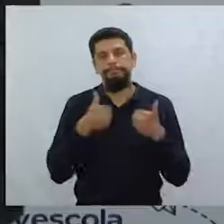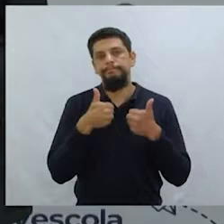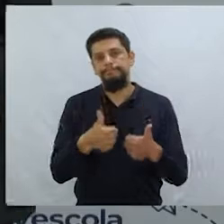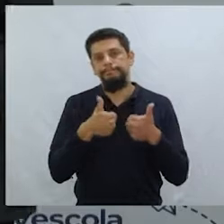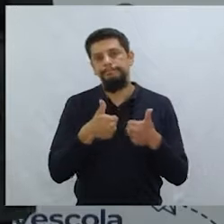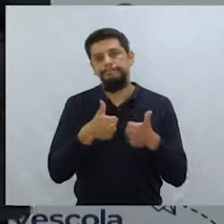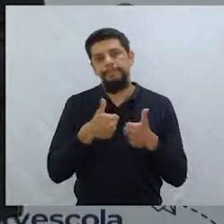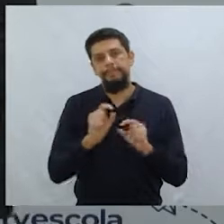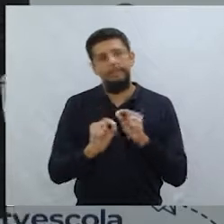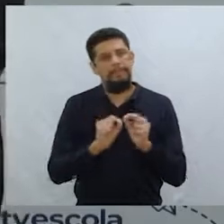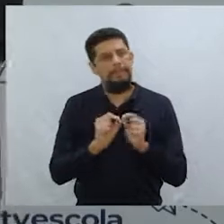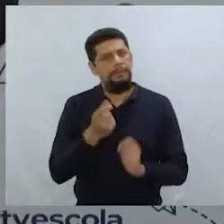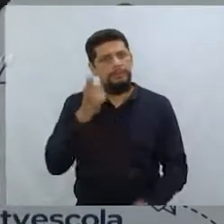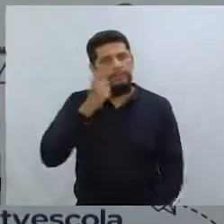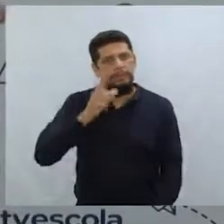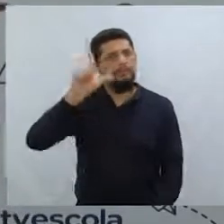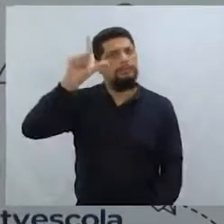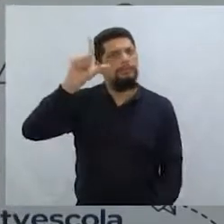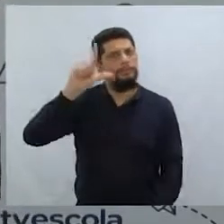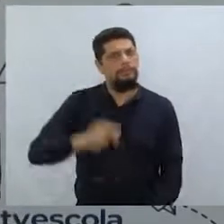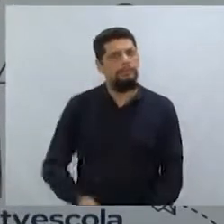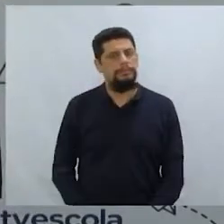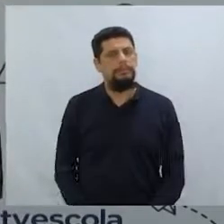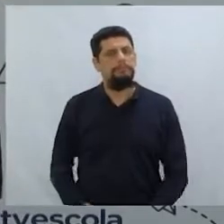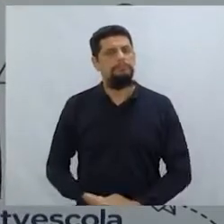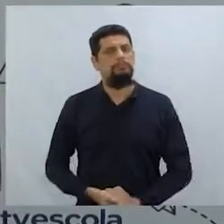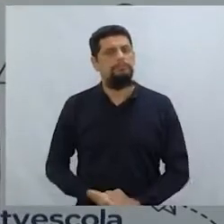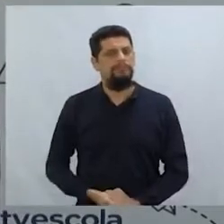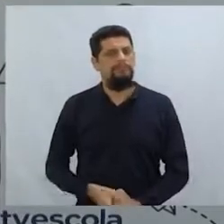cachorrinhos. Muito bem. E quem será que ganhou?